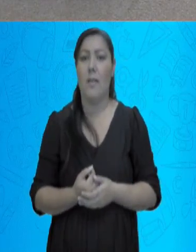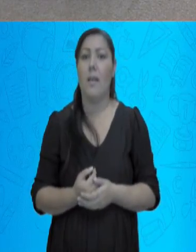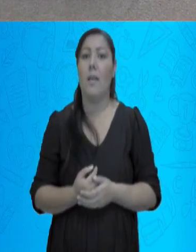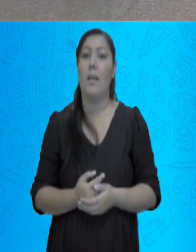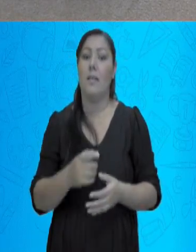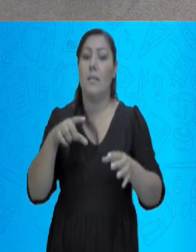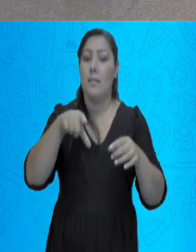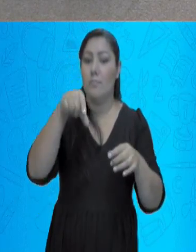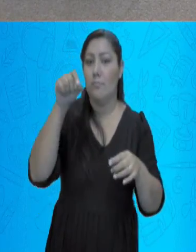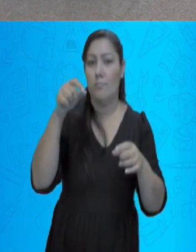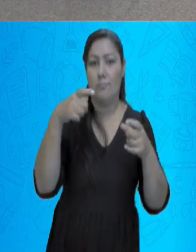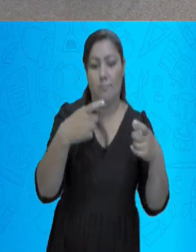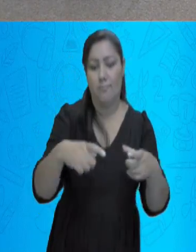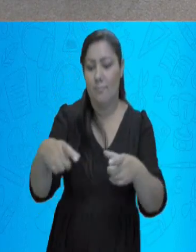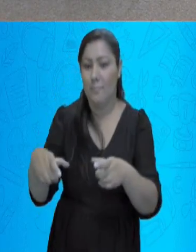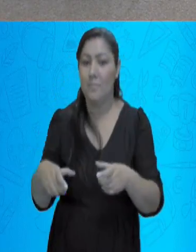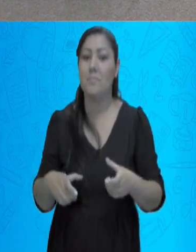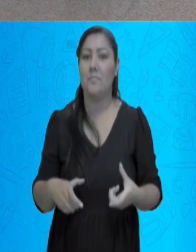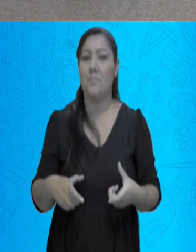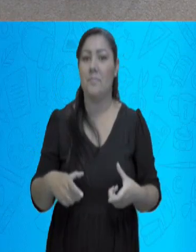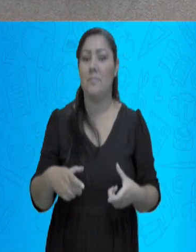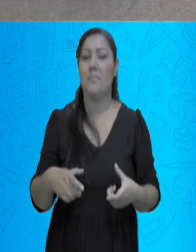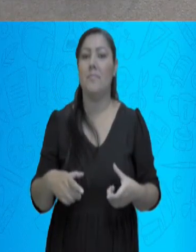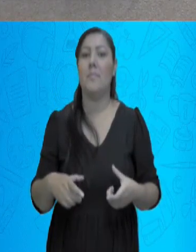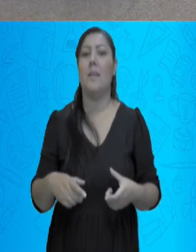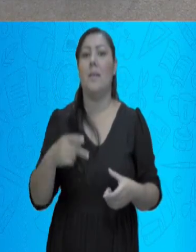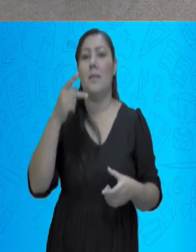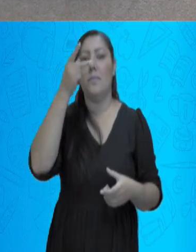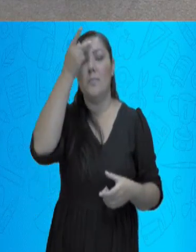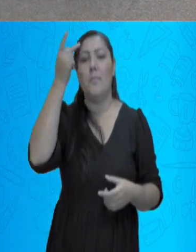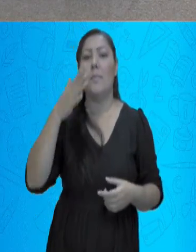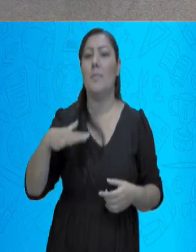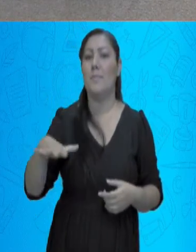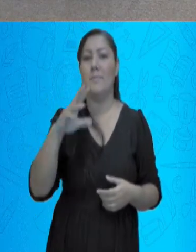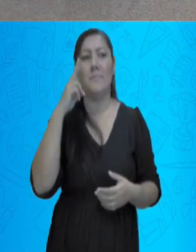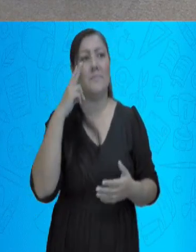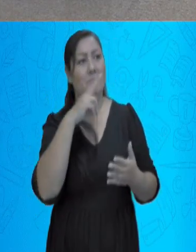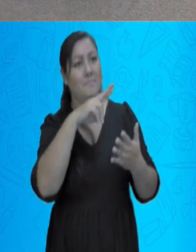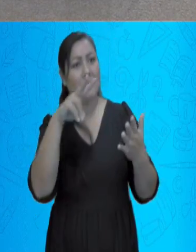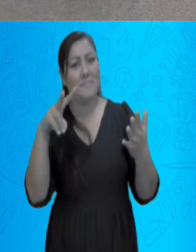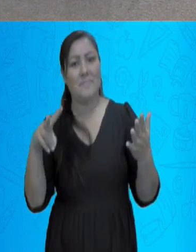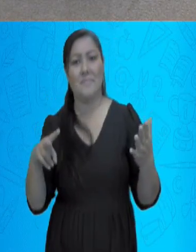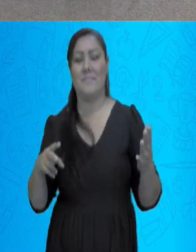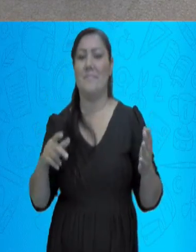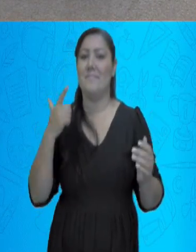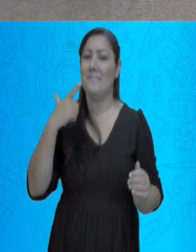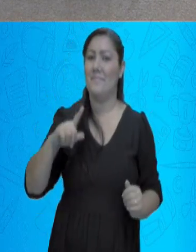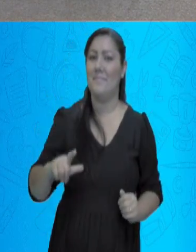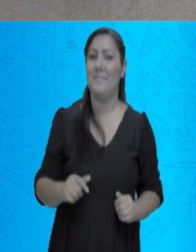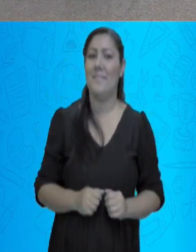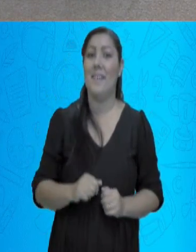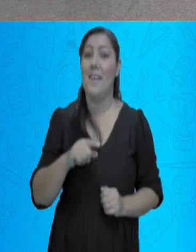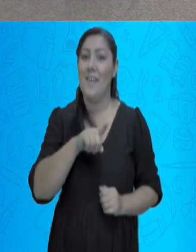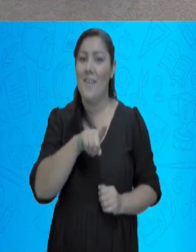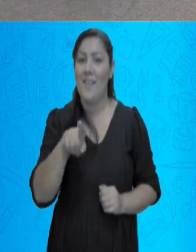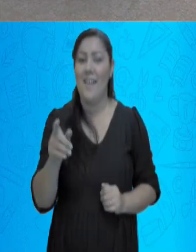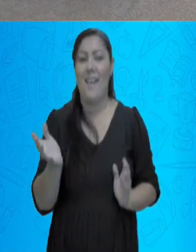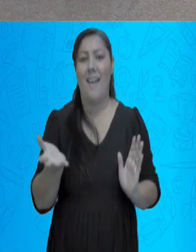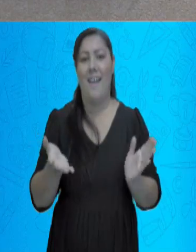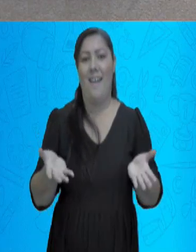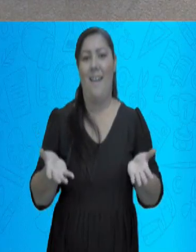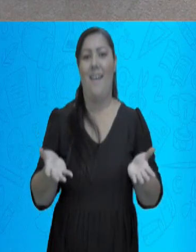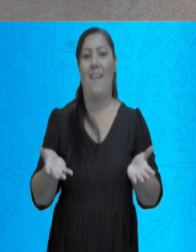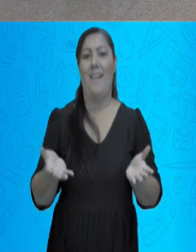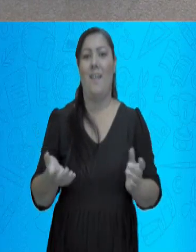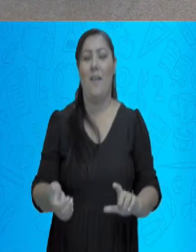É extremamente importante para que possa atingir um número maior de pessoas. Agora é com vocês, estudantes. Acessem a